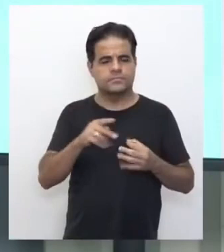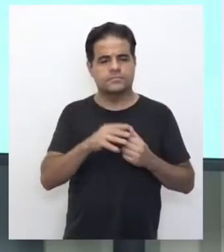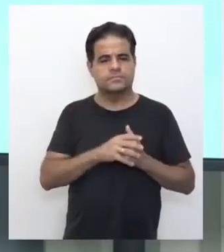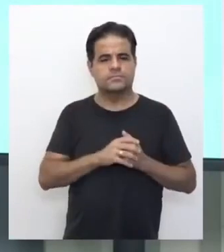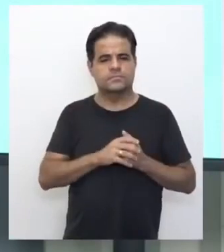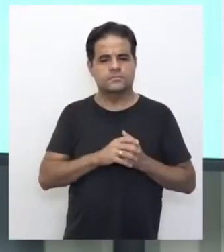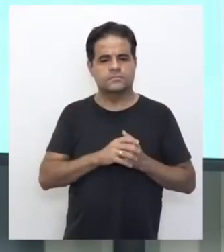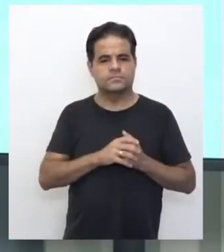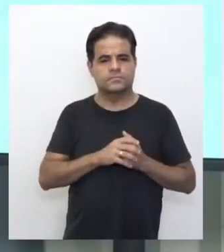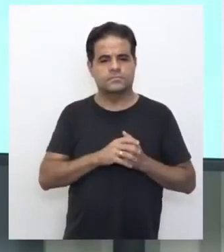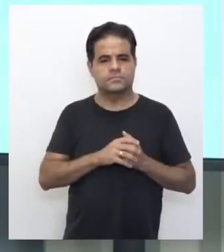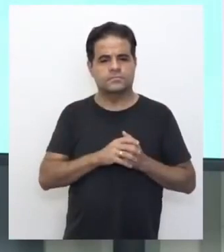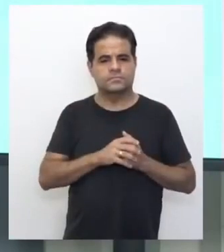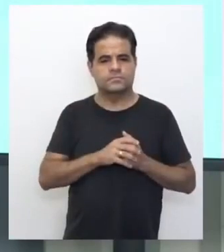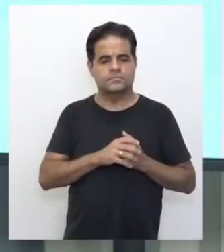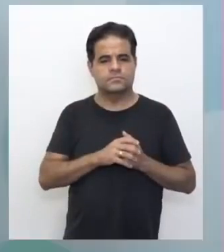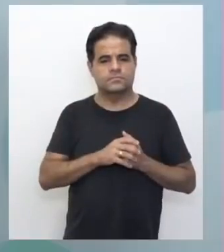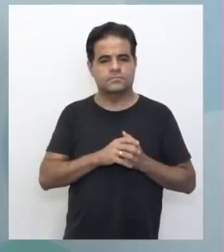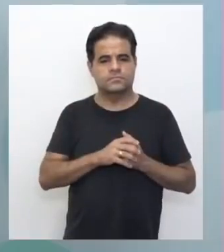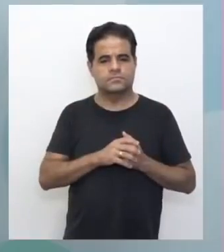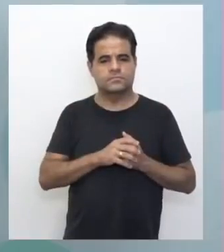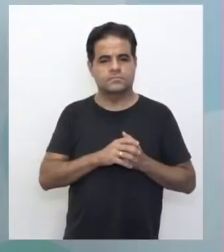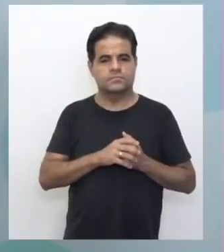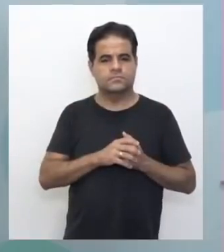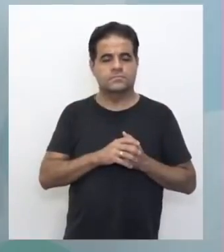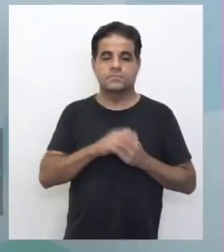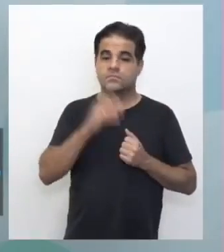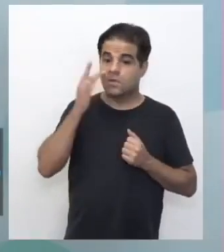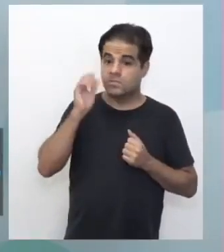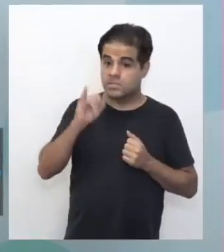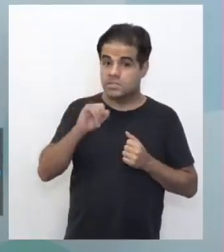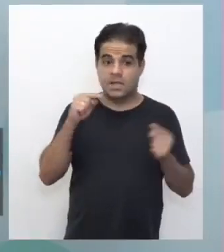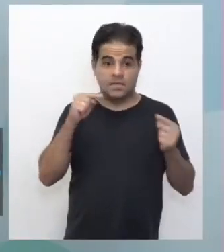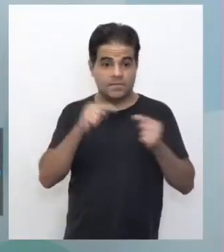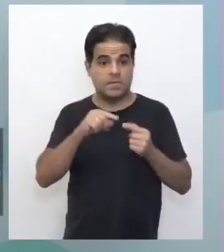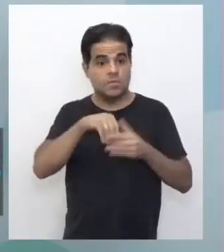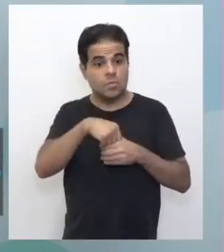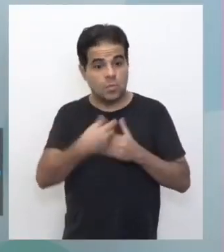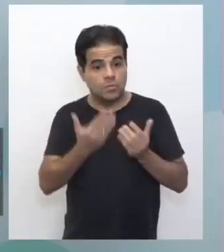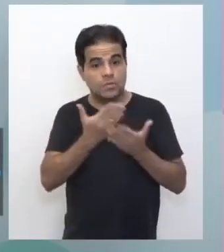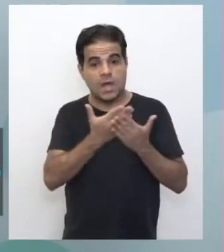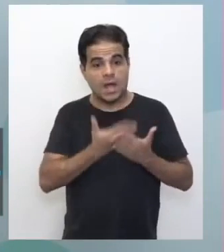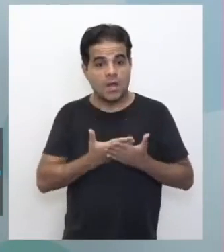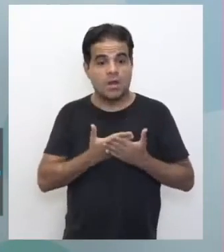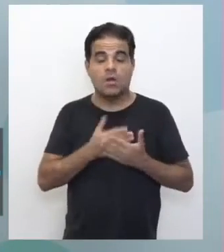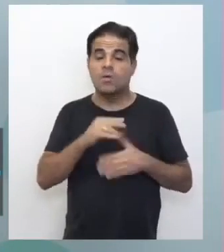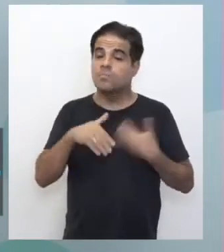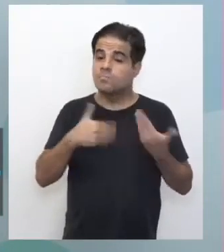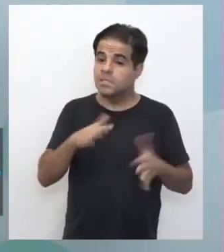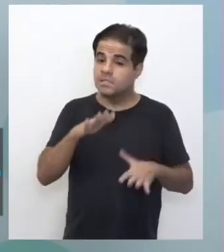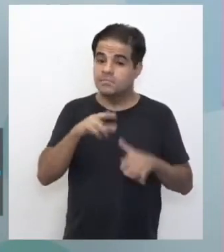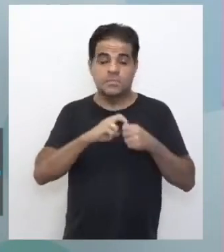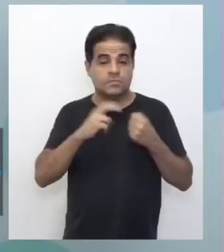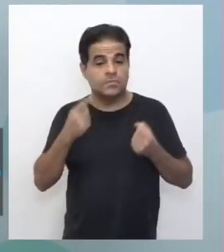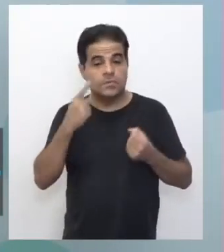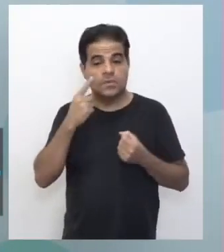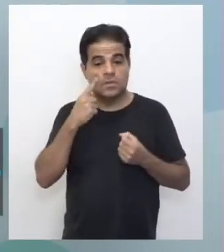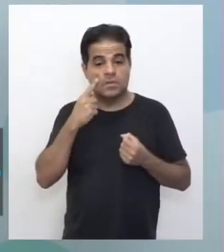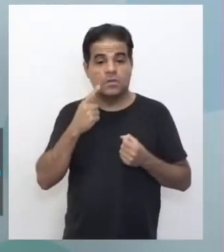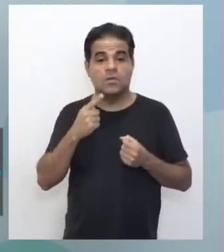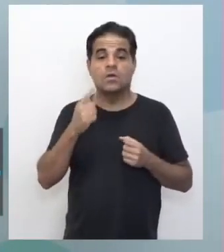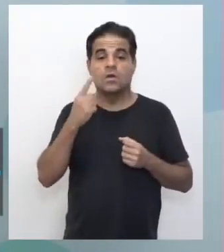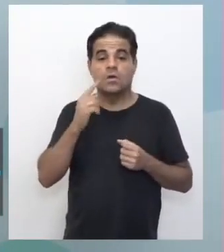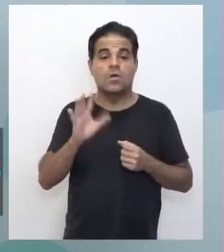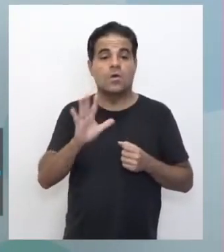lá. Ó, não sei se tem a ver com o conteúdo da aula, mas como depende de quem vê, olha como vendi um